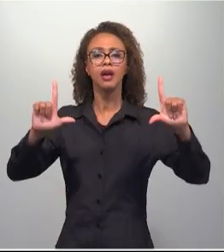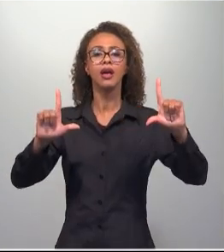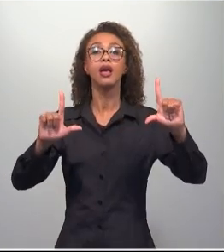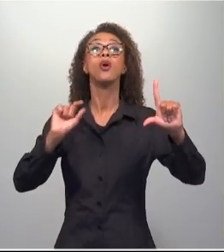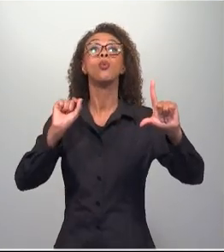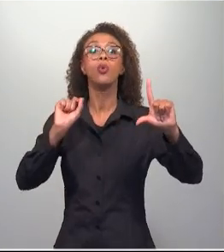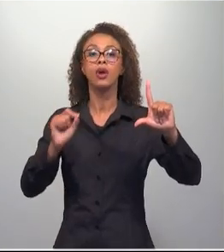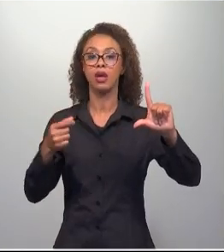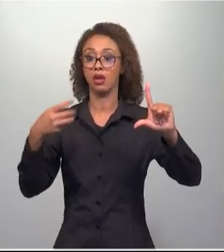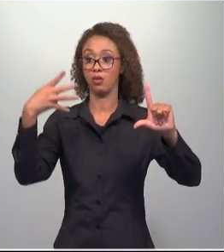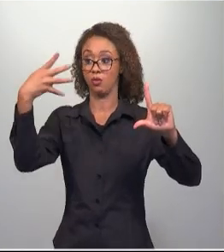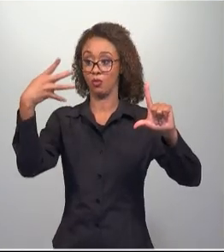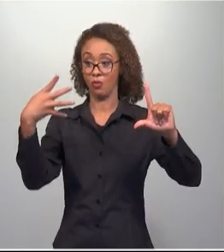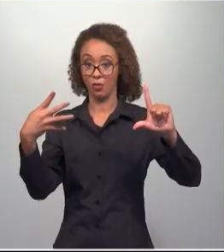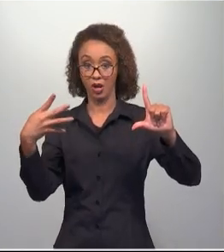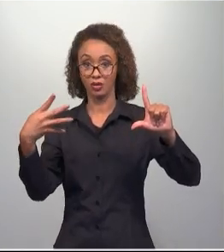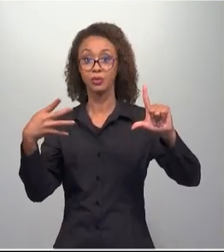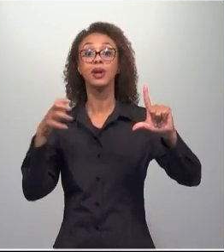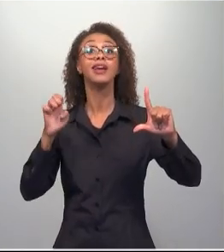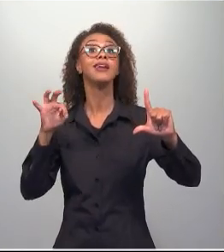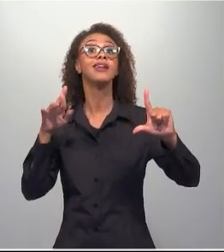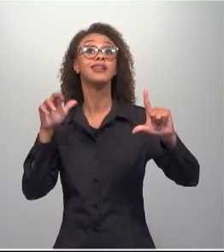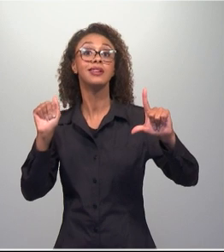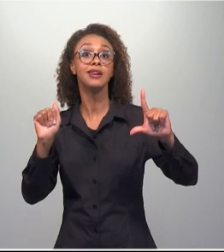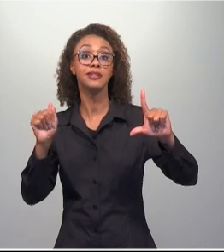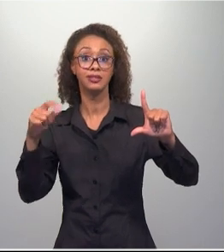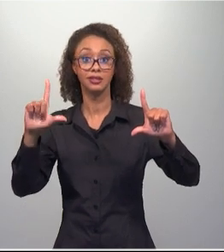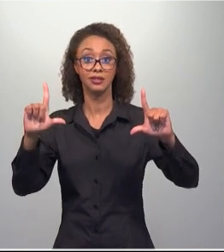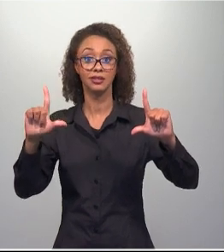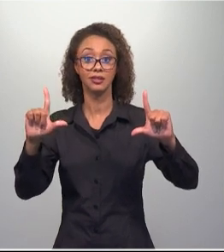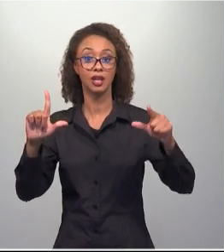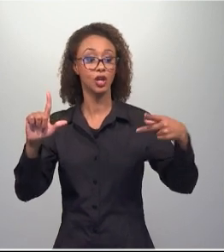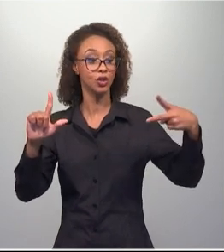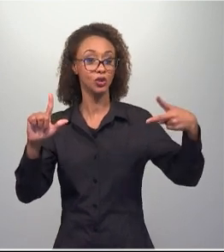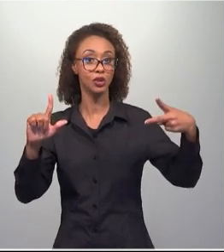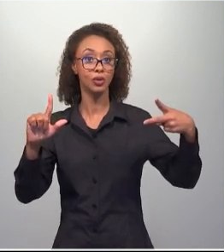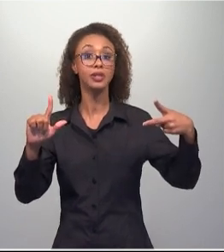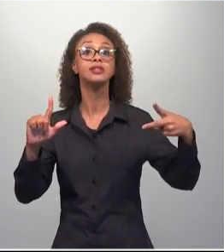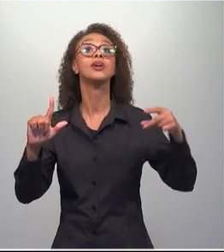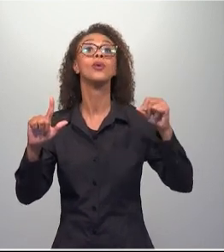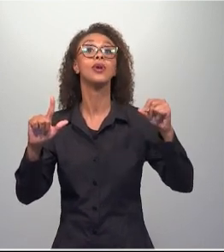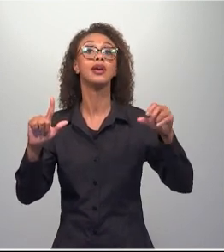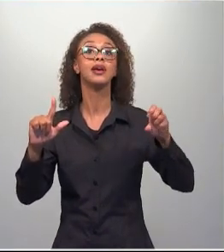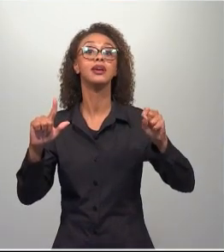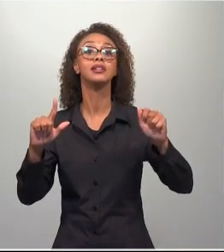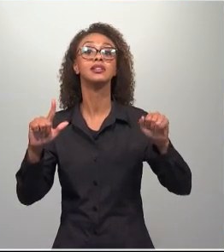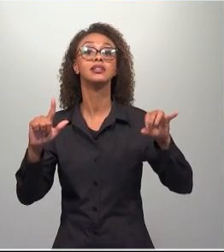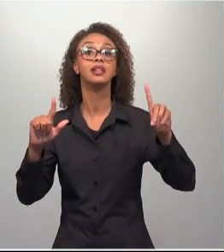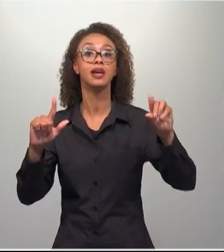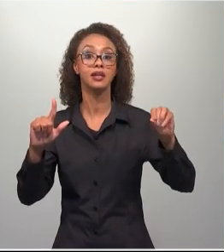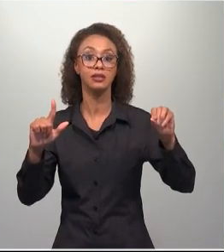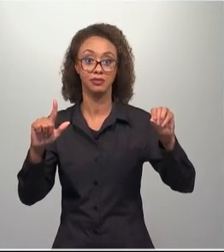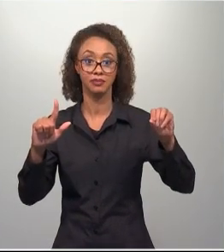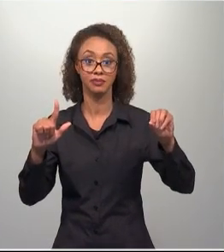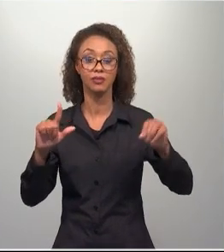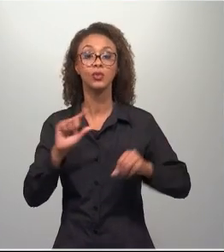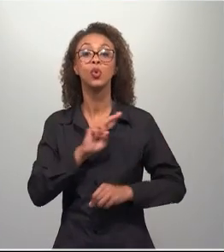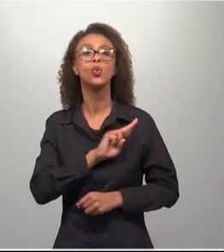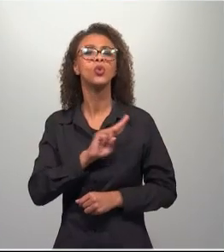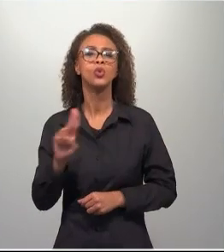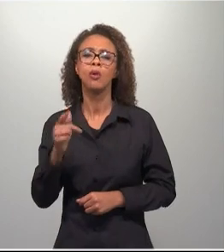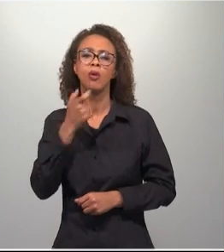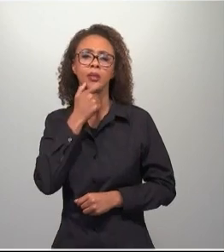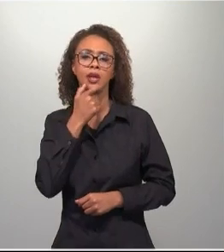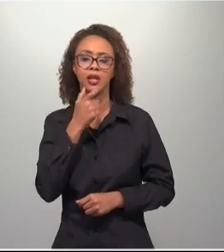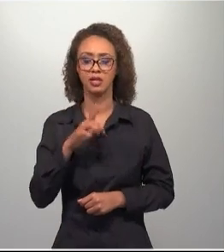4 entradas duas saídas xy inglês encolher o